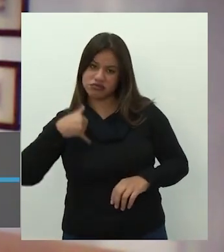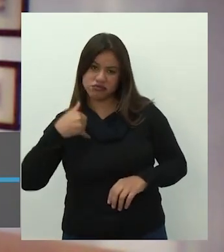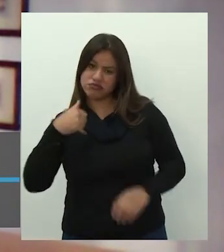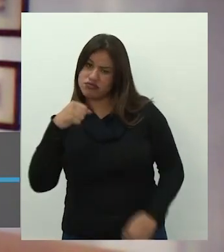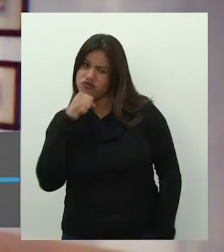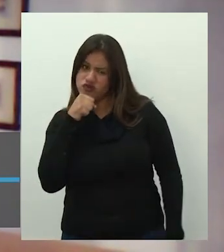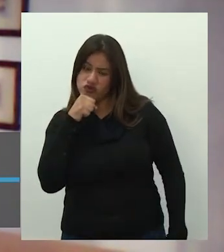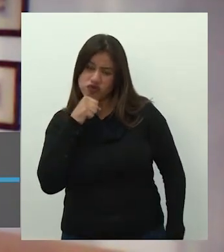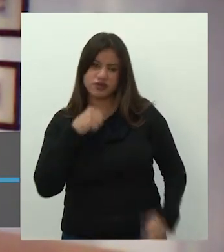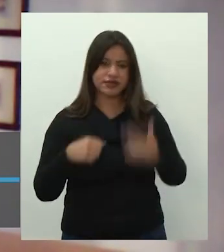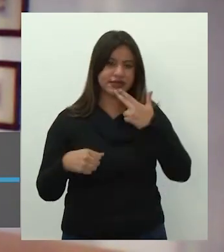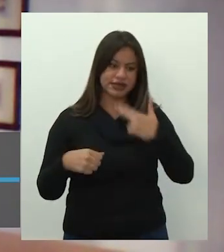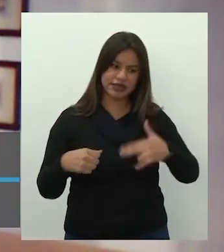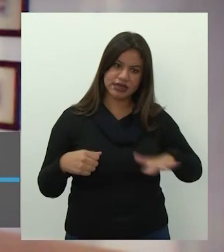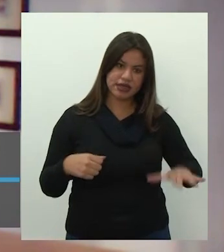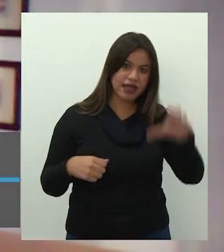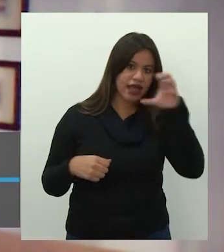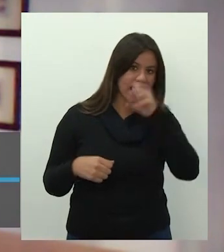idoso, é diferente.